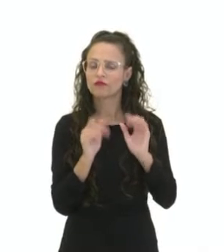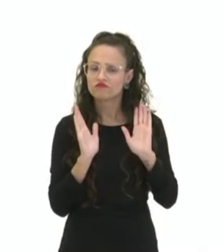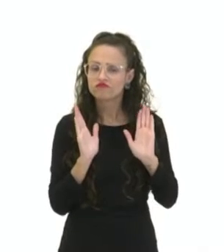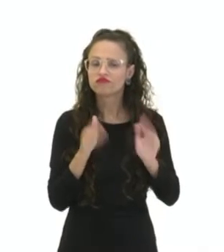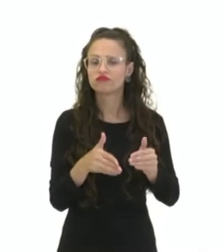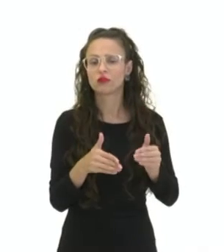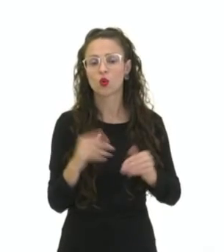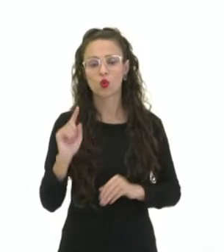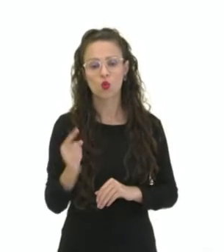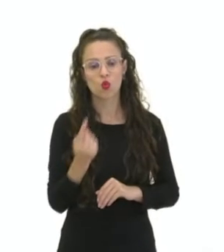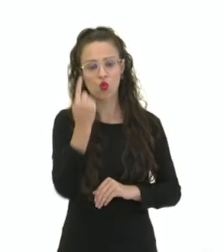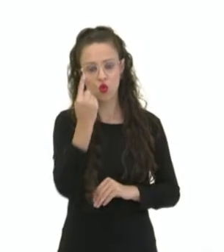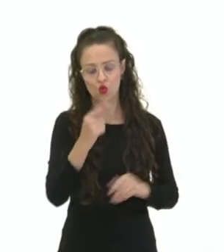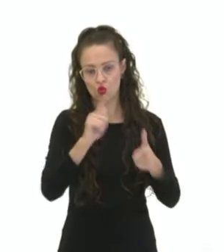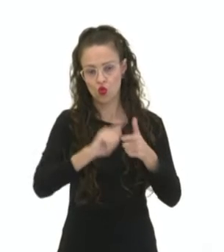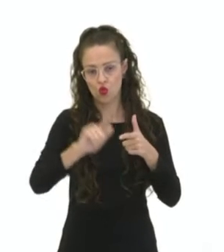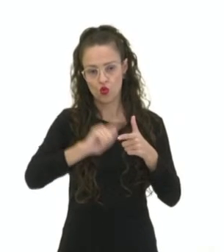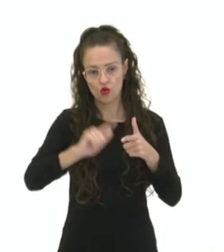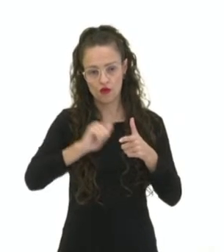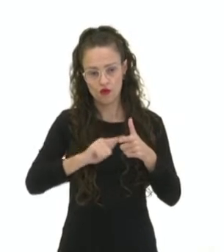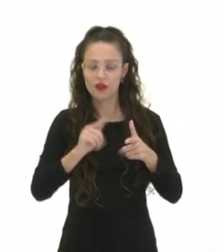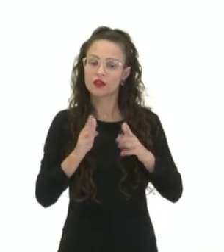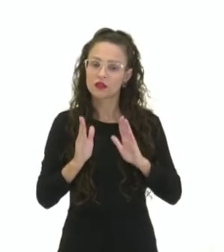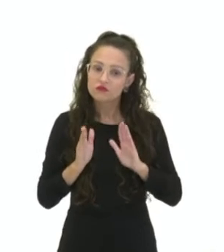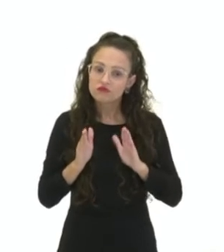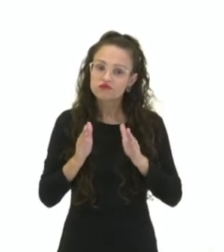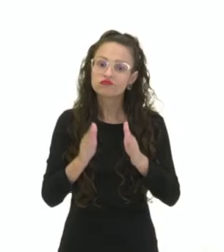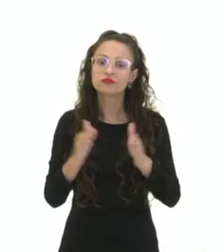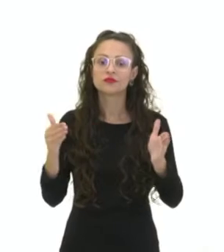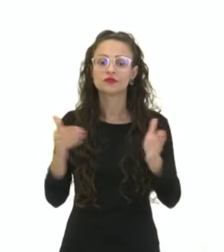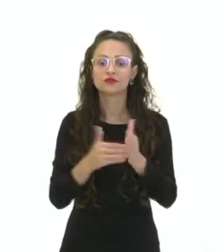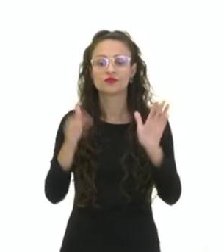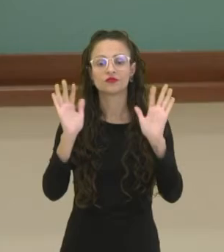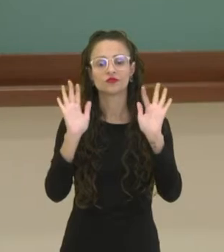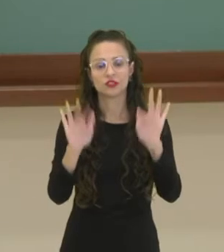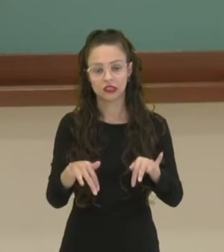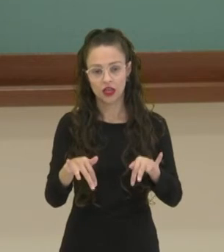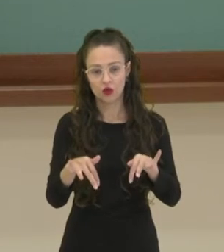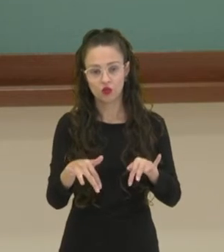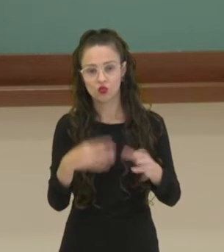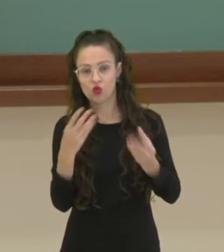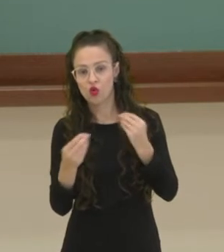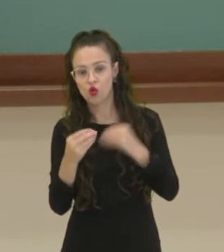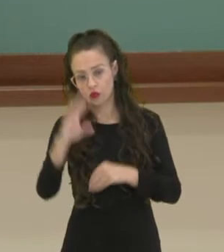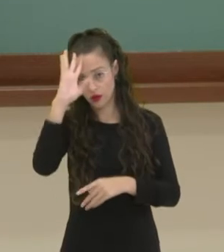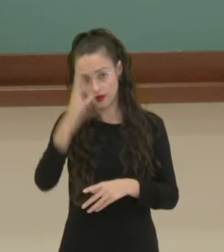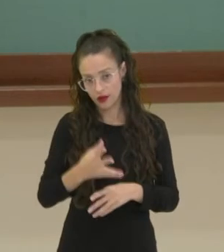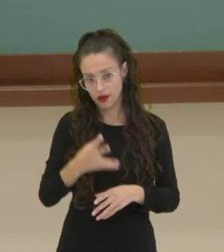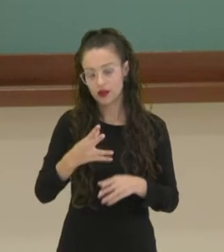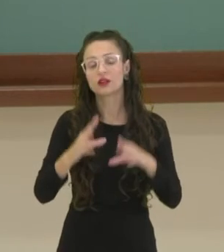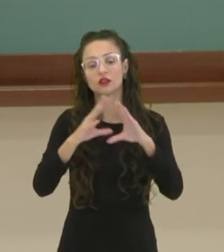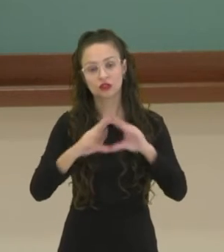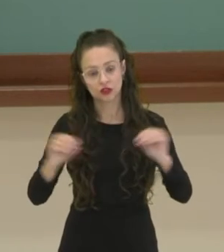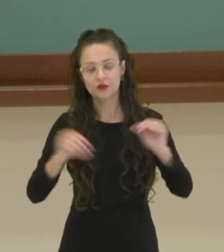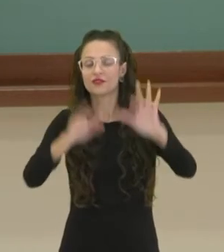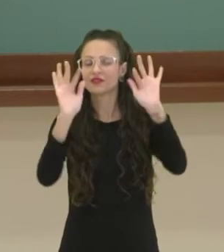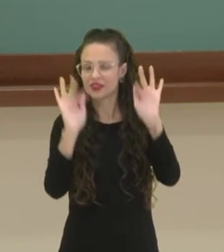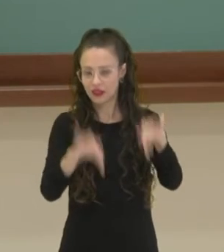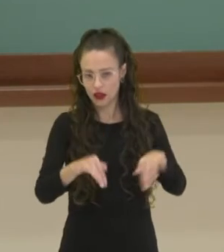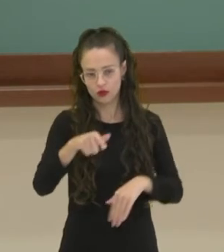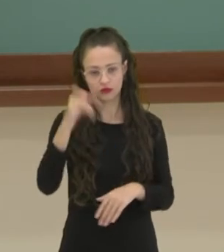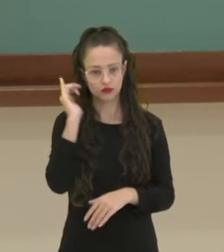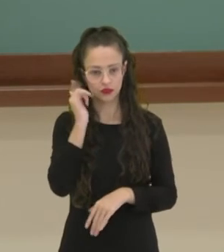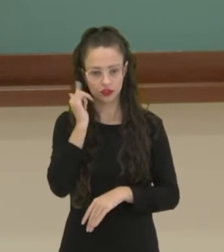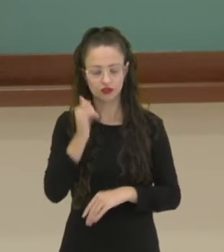um único conflito que se encaminha para o quê? Para o desfecho. Por desfecho, entenda, o final da